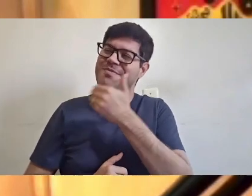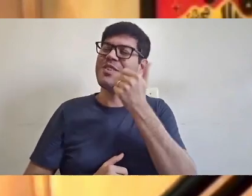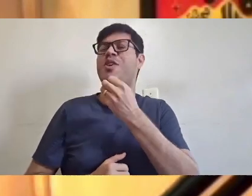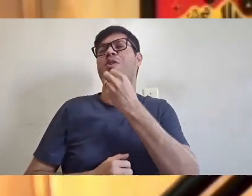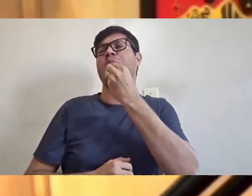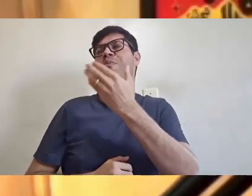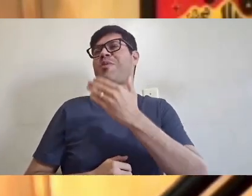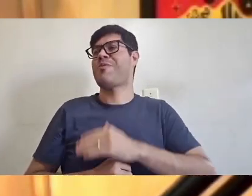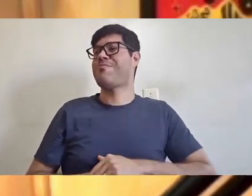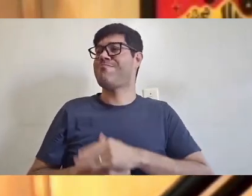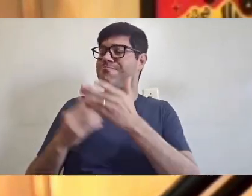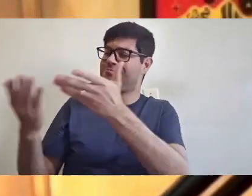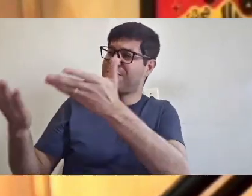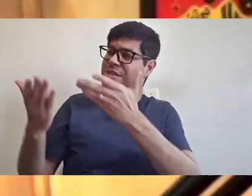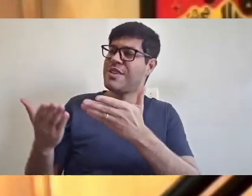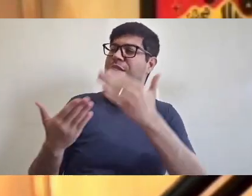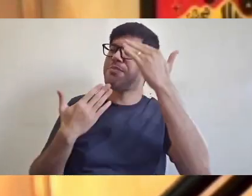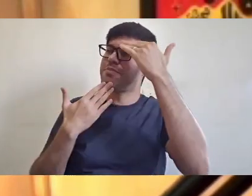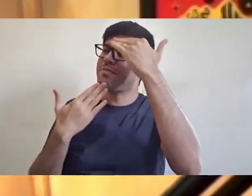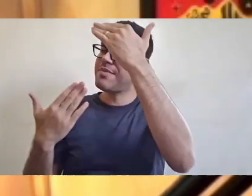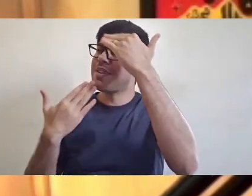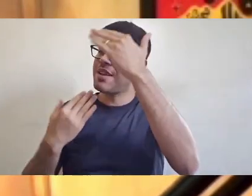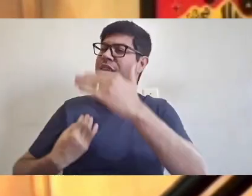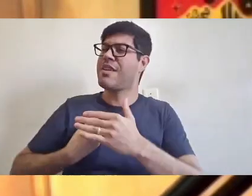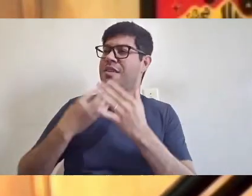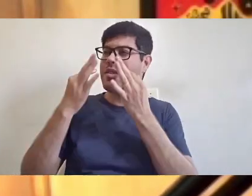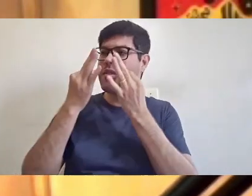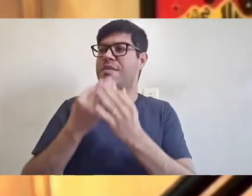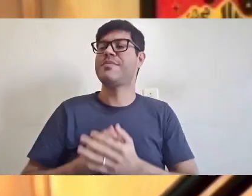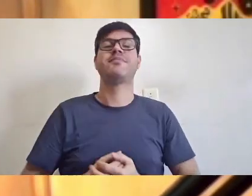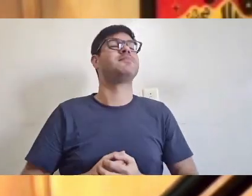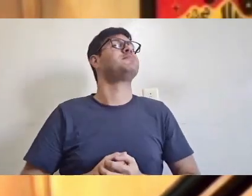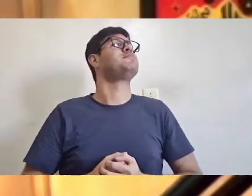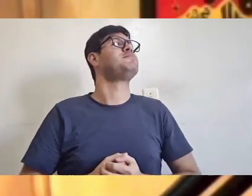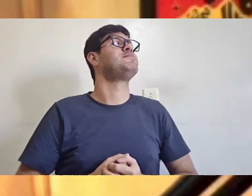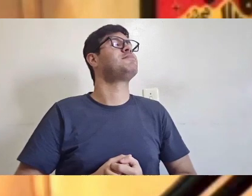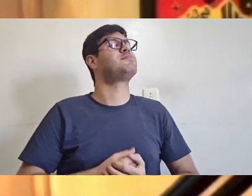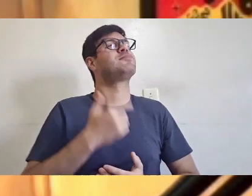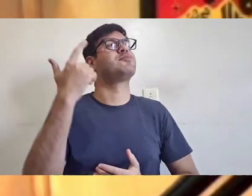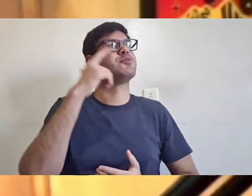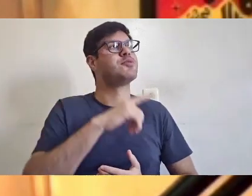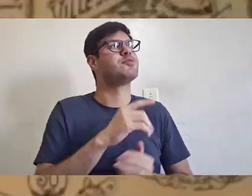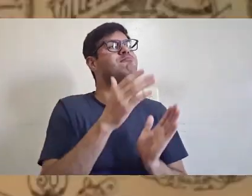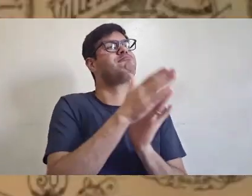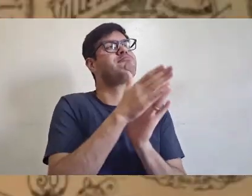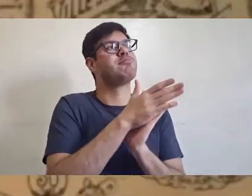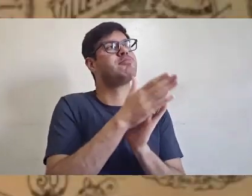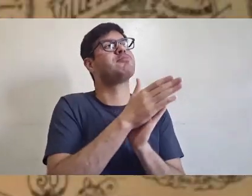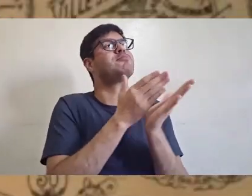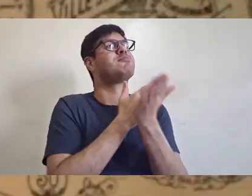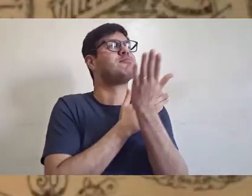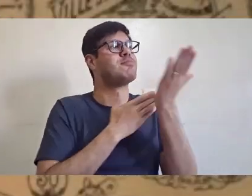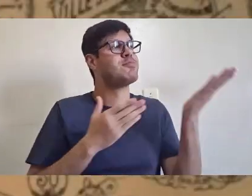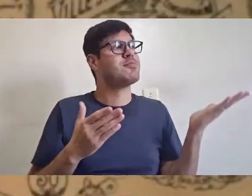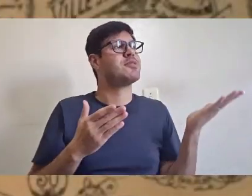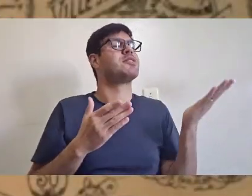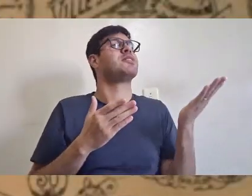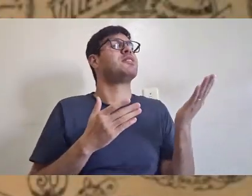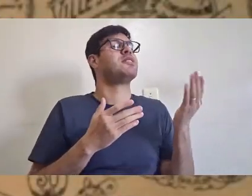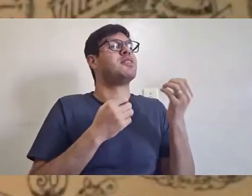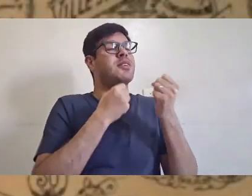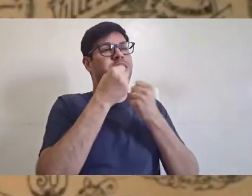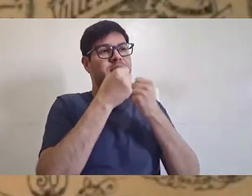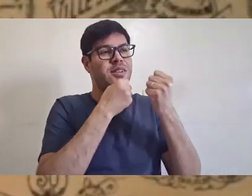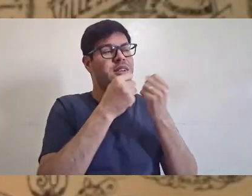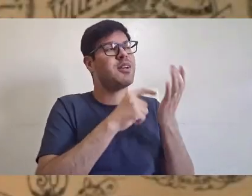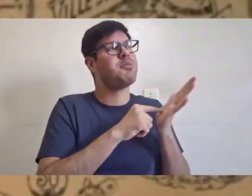essa não podia ser. Muito obrigado pela presença, viu? Agradeço mais uma vez, Gil, e quero reforçar os meus parabéns a você